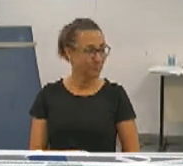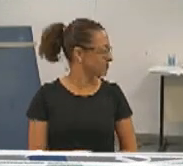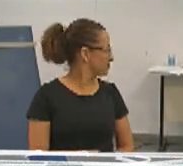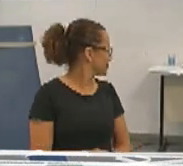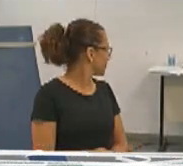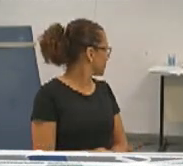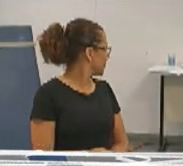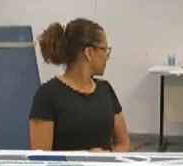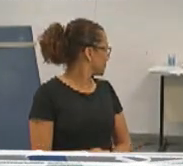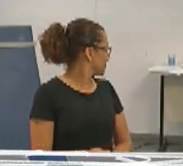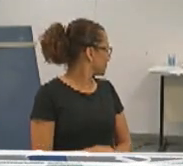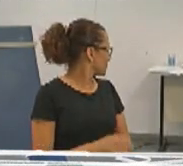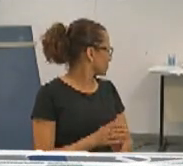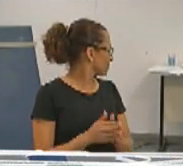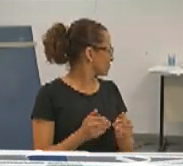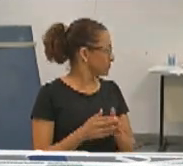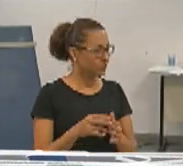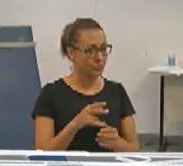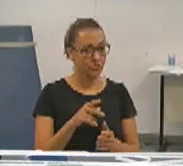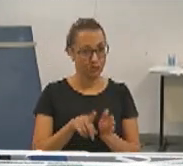Eu vou perguntar à professora Tietchan.